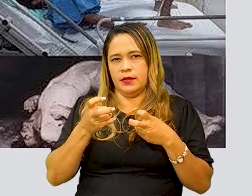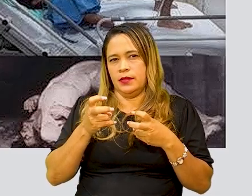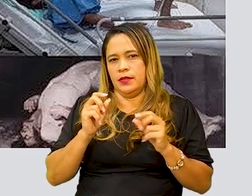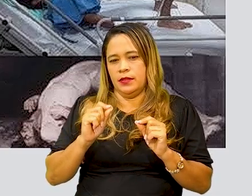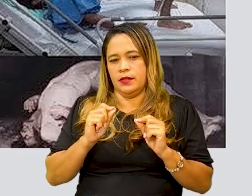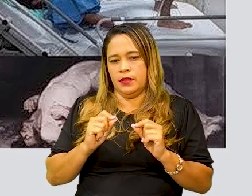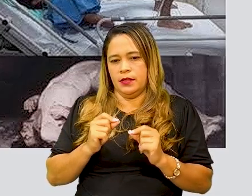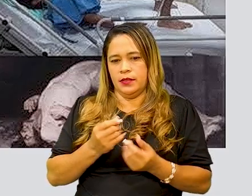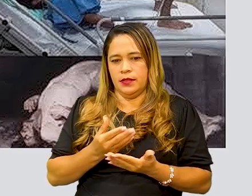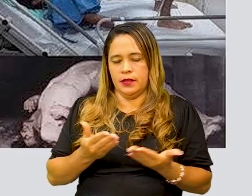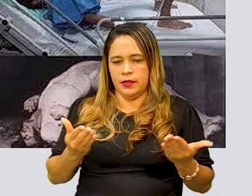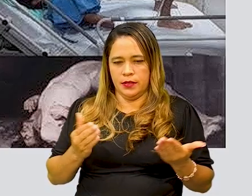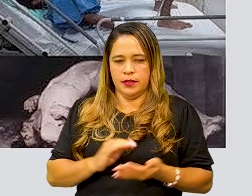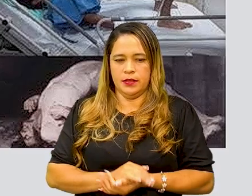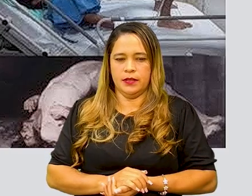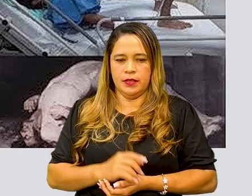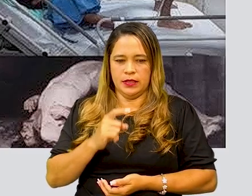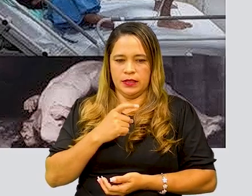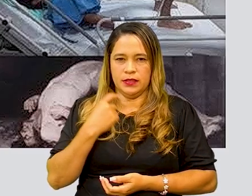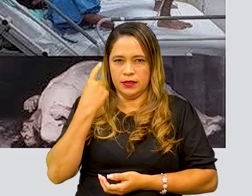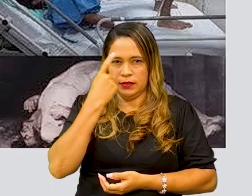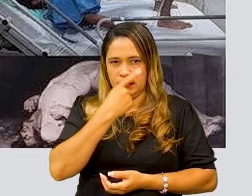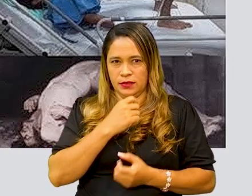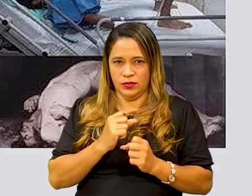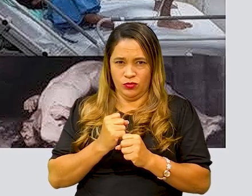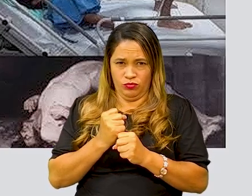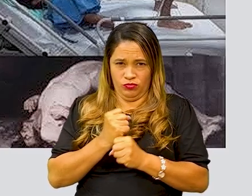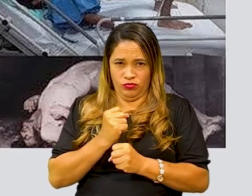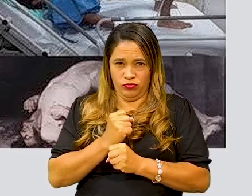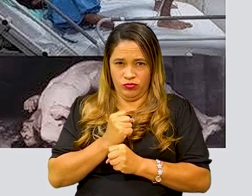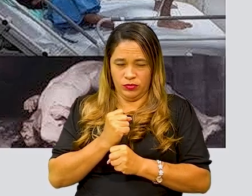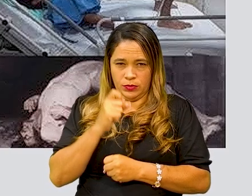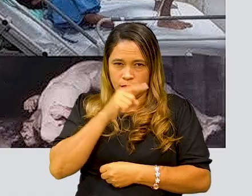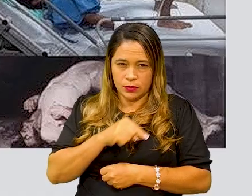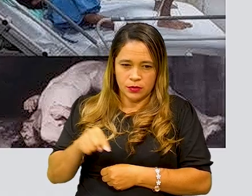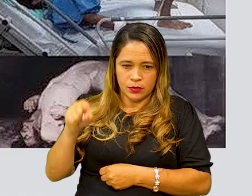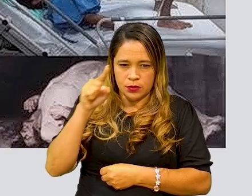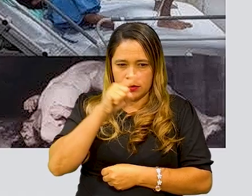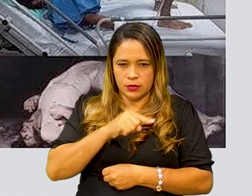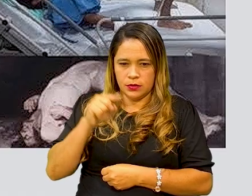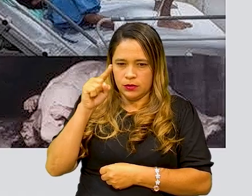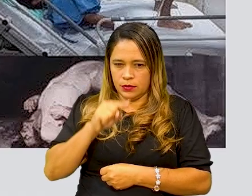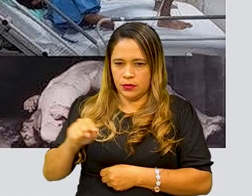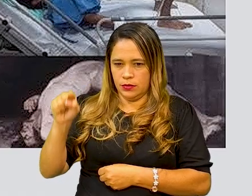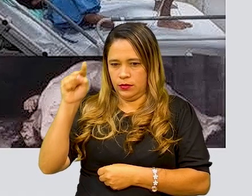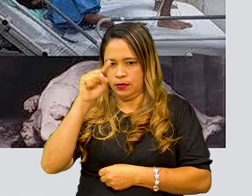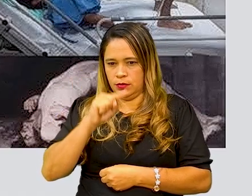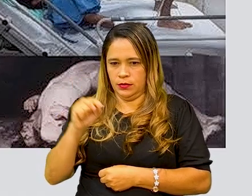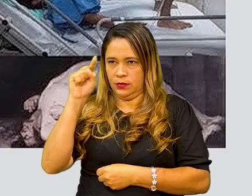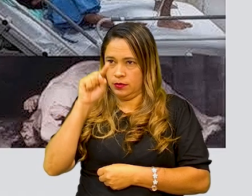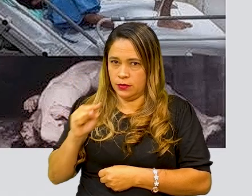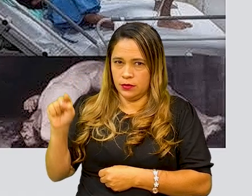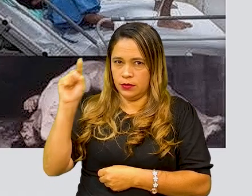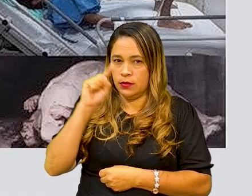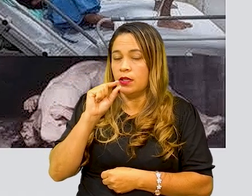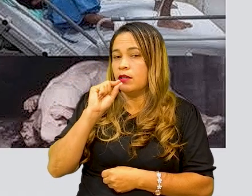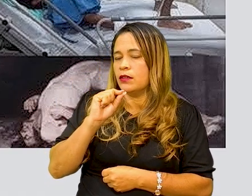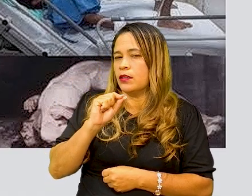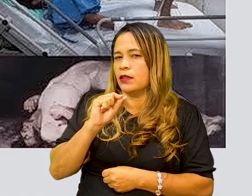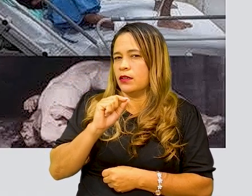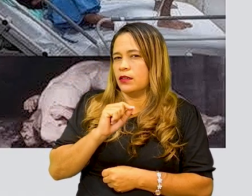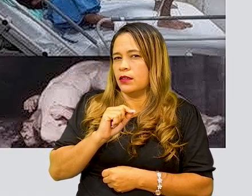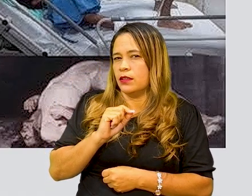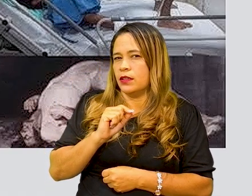vendo aí. Esse sintoma que eu estou sublinhando do lado de cá, circulando do lado de cá e circulando do lado de cá, é uma coisa que a gente chama